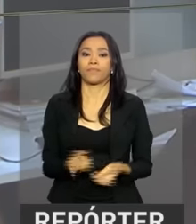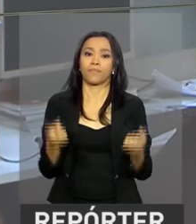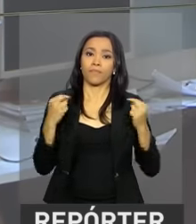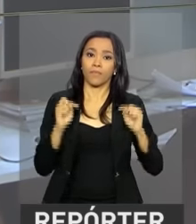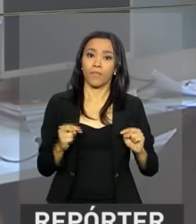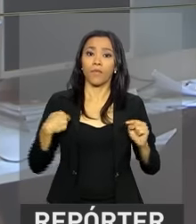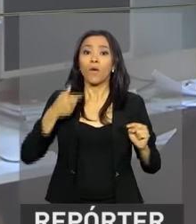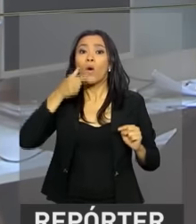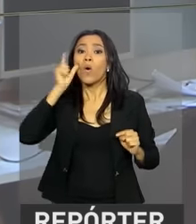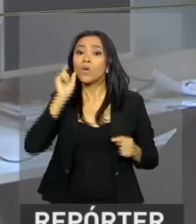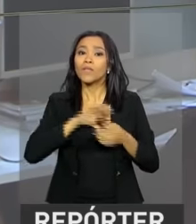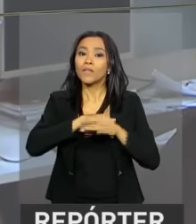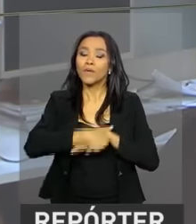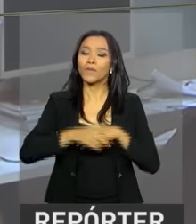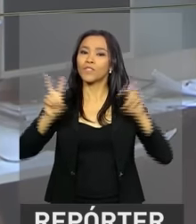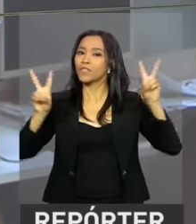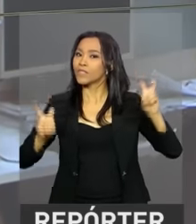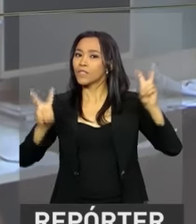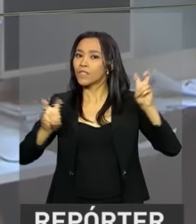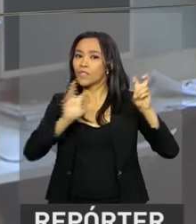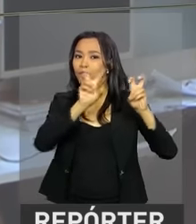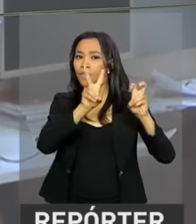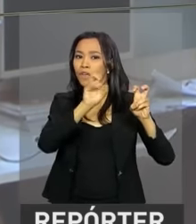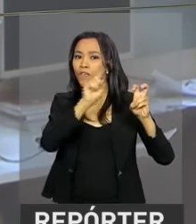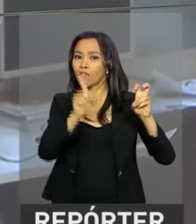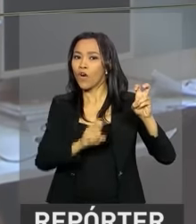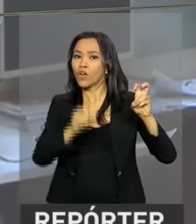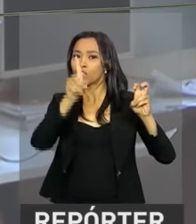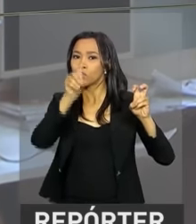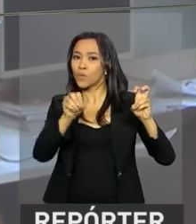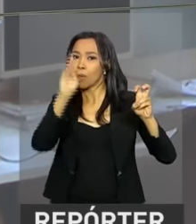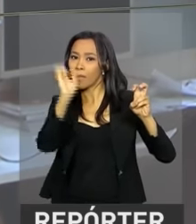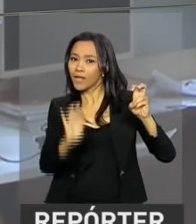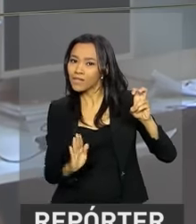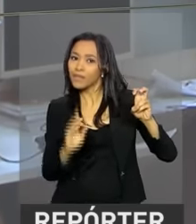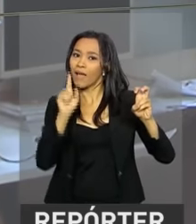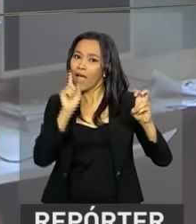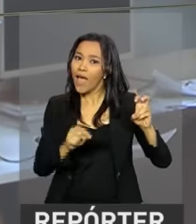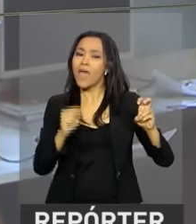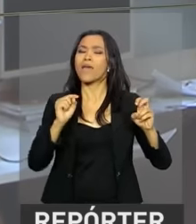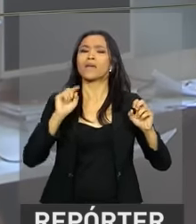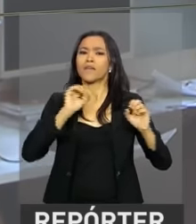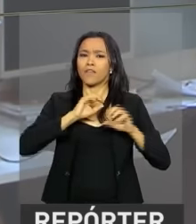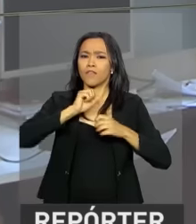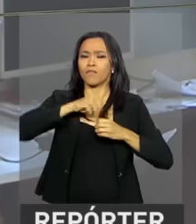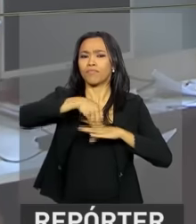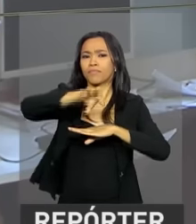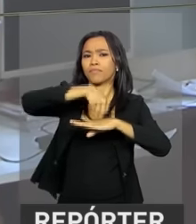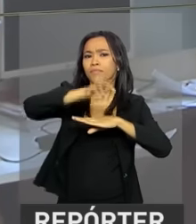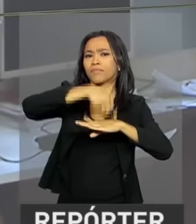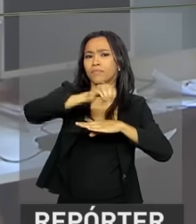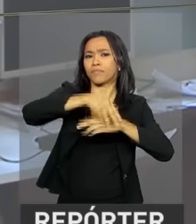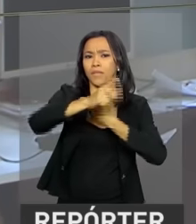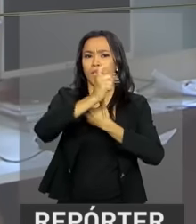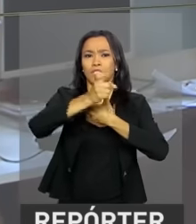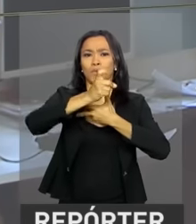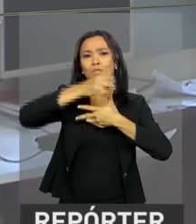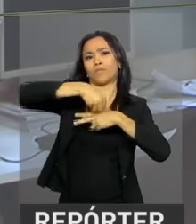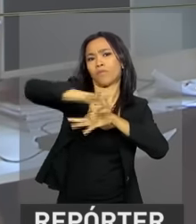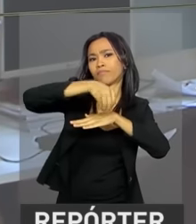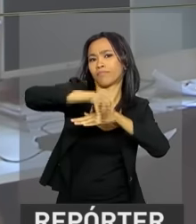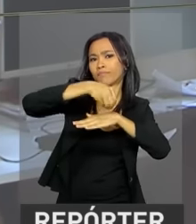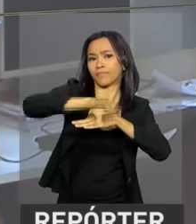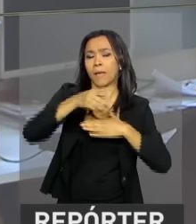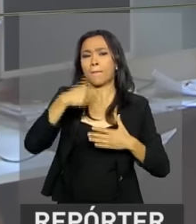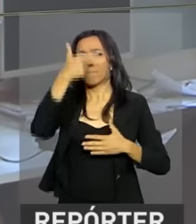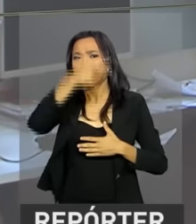estreiou ontem a Nova Voz do Brasil a primeira parte do programa dedicada ao poder executivo chegou com mudanças para aproximar cada vez